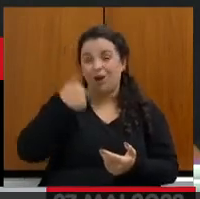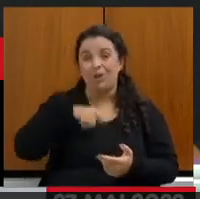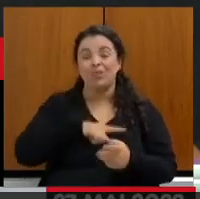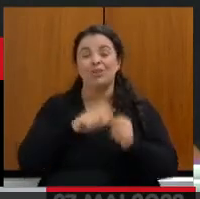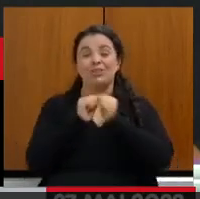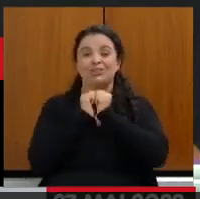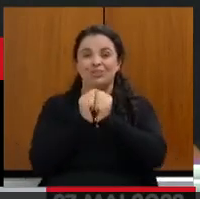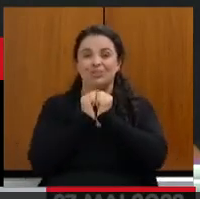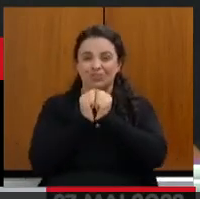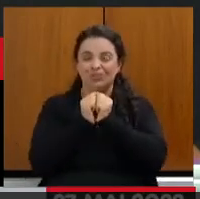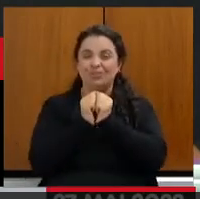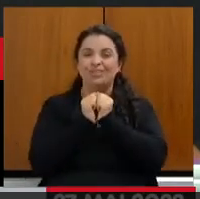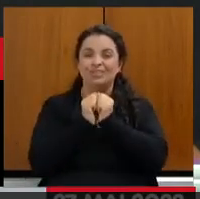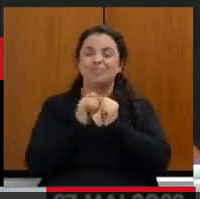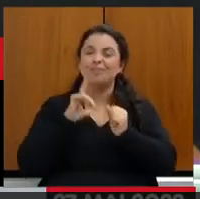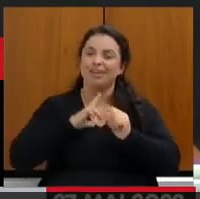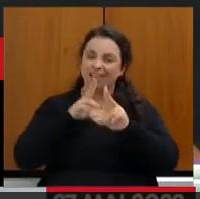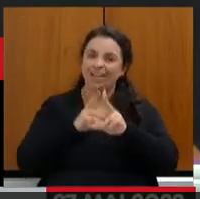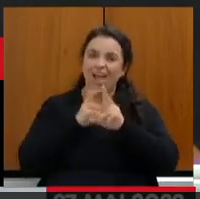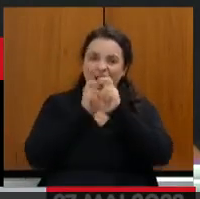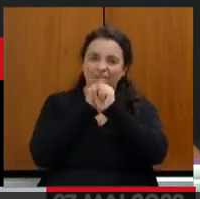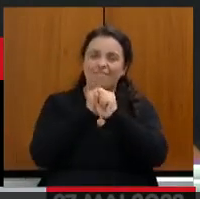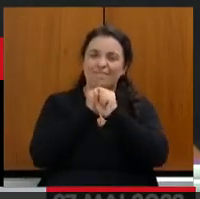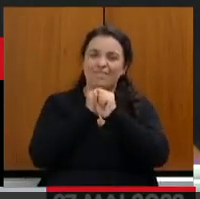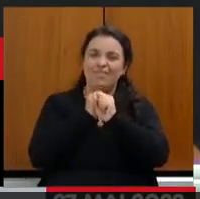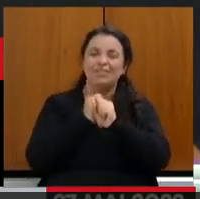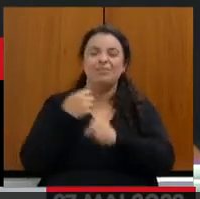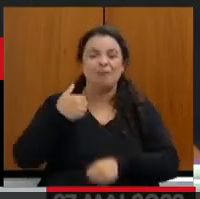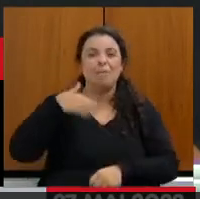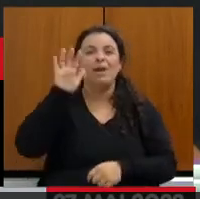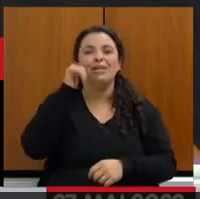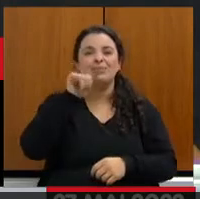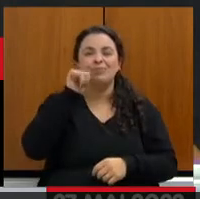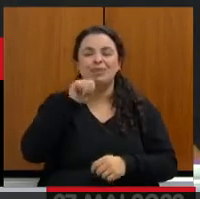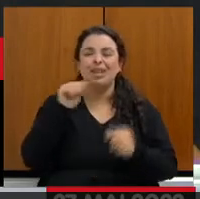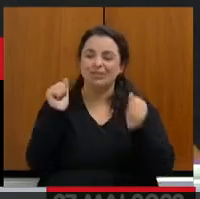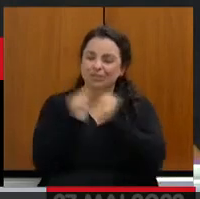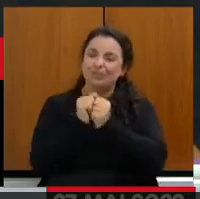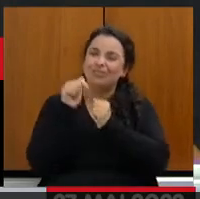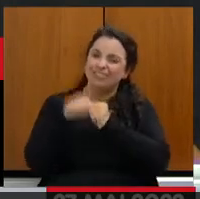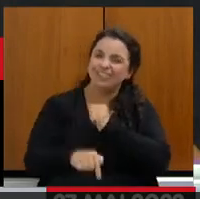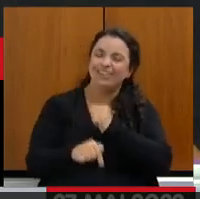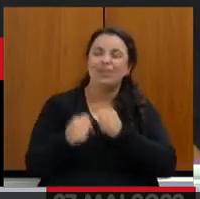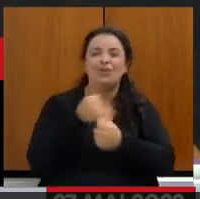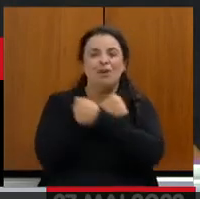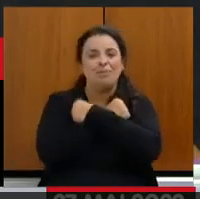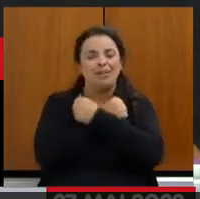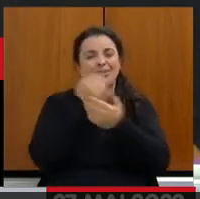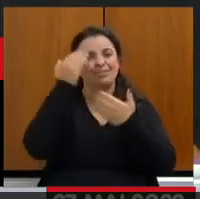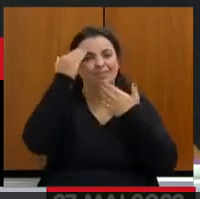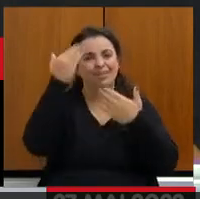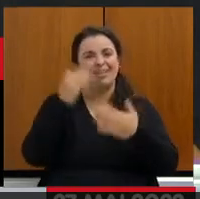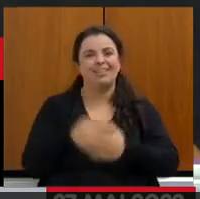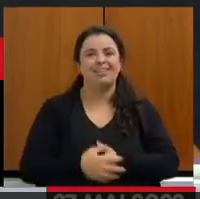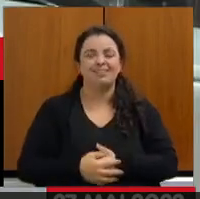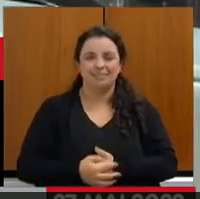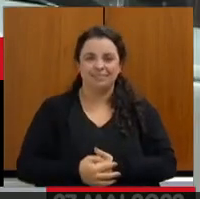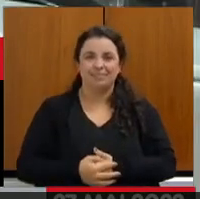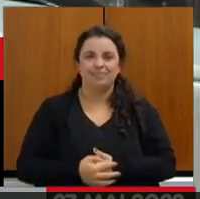para que a gente tem essa força para que mais de Nós esteja aqui Um grande abraço e muito obrigada